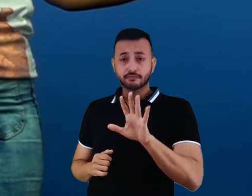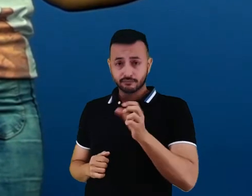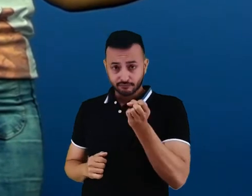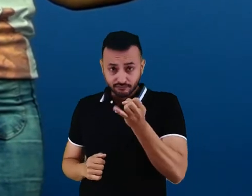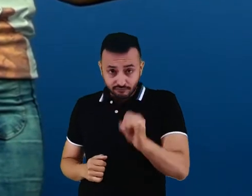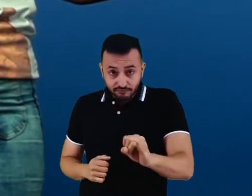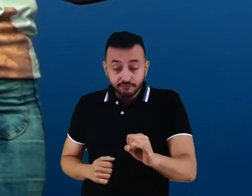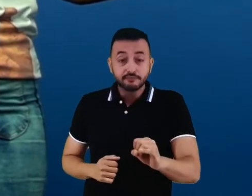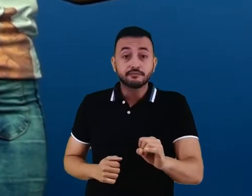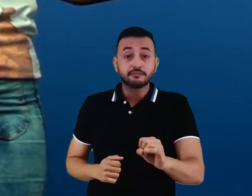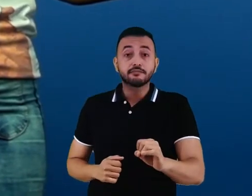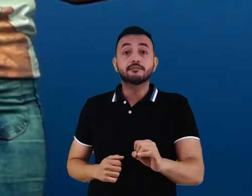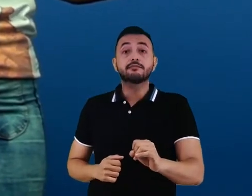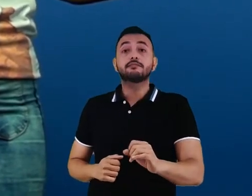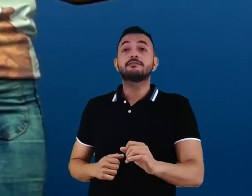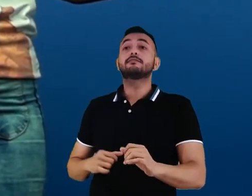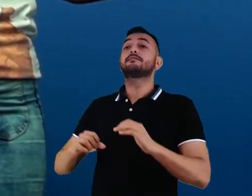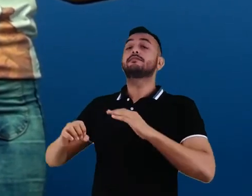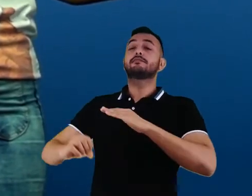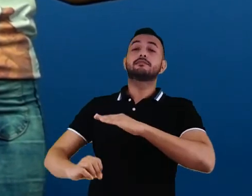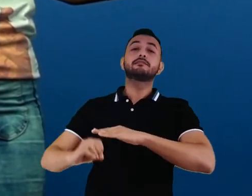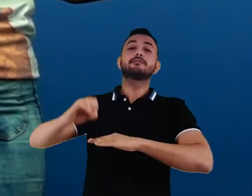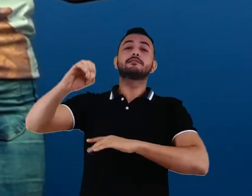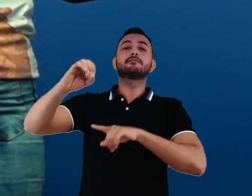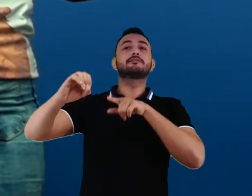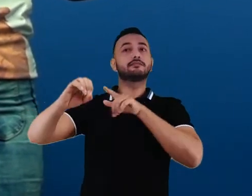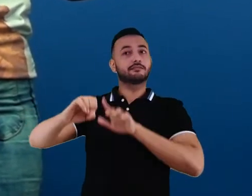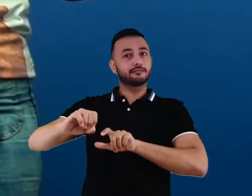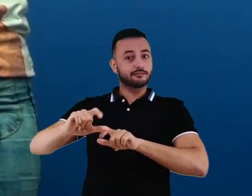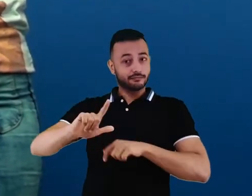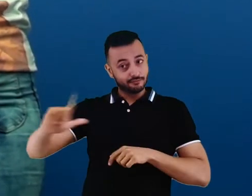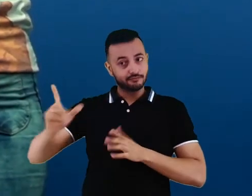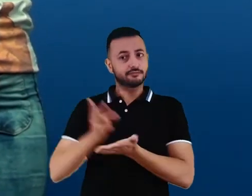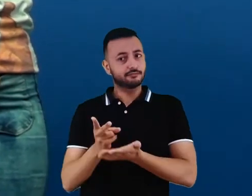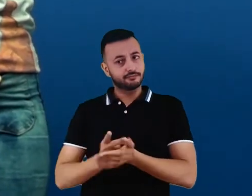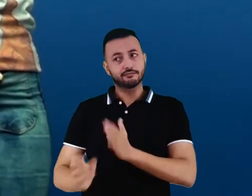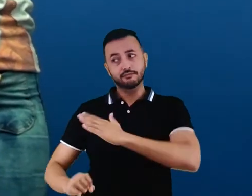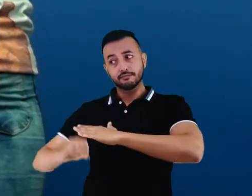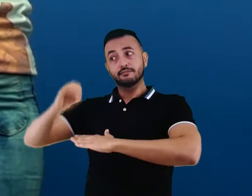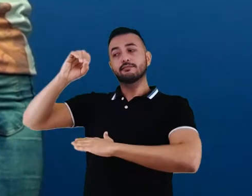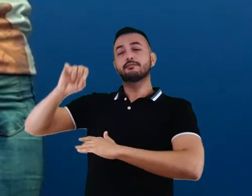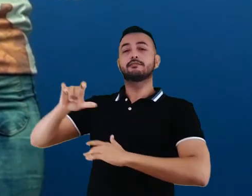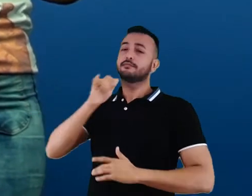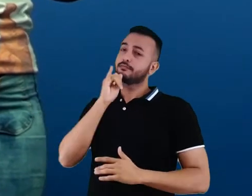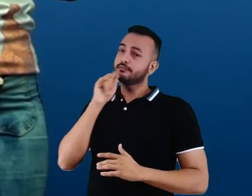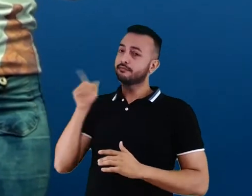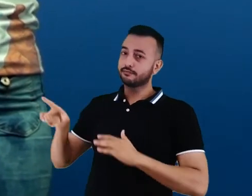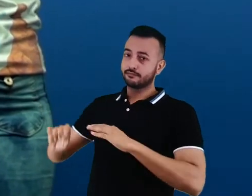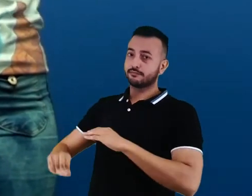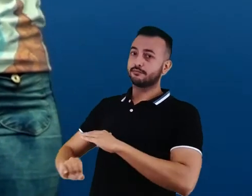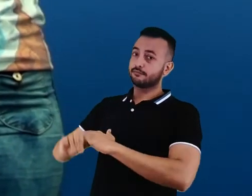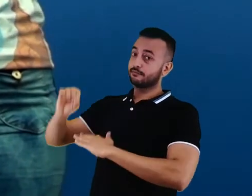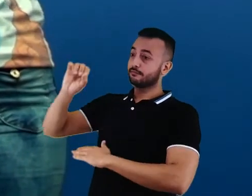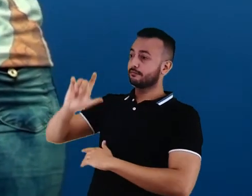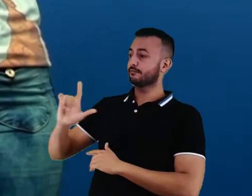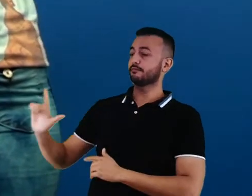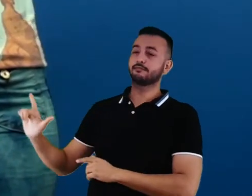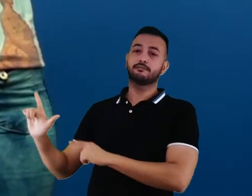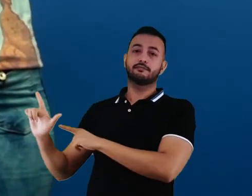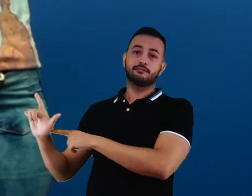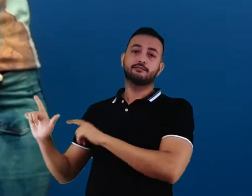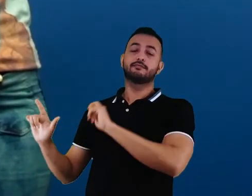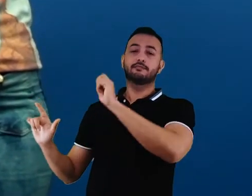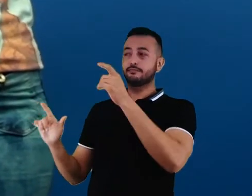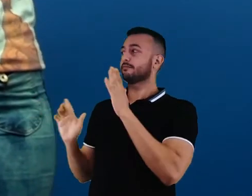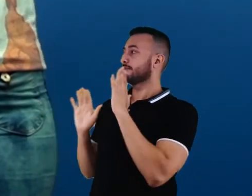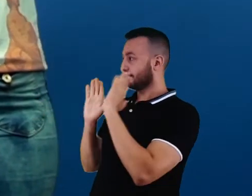está nascendo para esse lado aqui vai ser o leste, tá? Mas vamos supor que aqui é o leste. Aqui o sol está nascendo. Eu observei que o sol nasceu